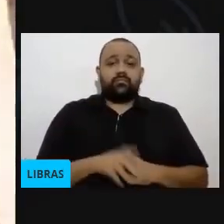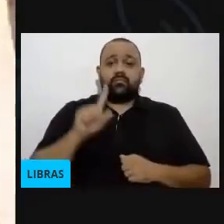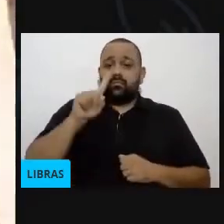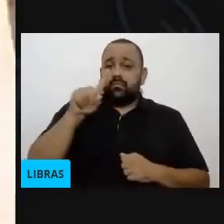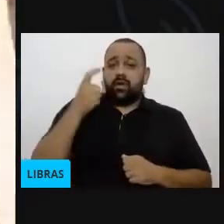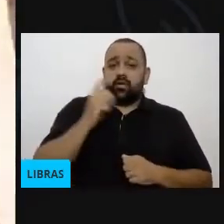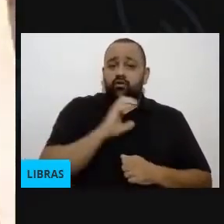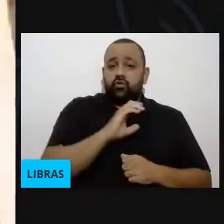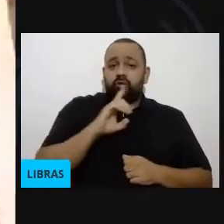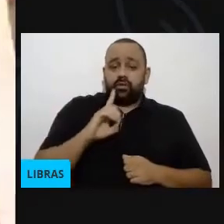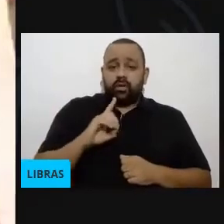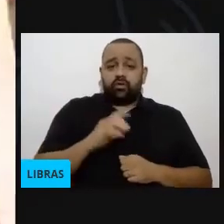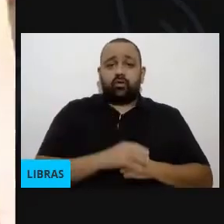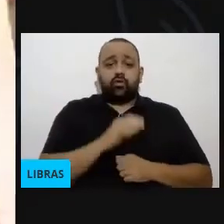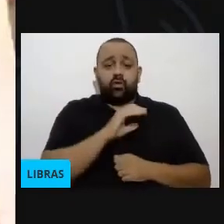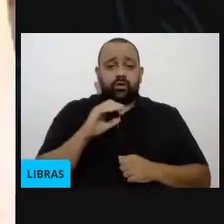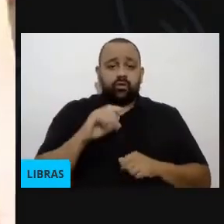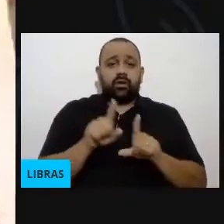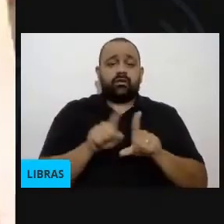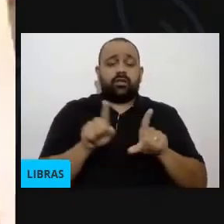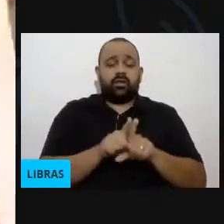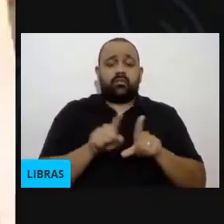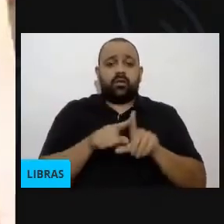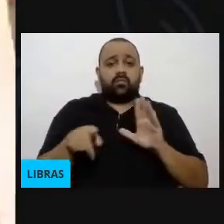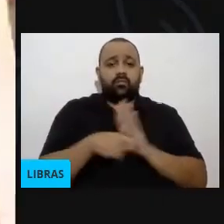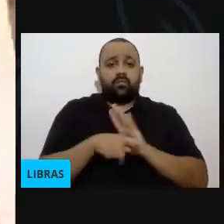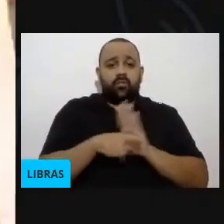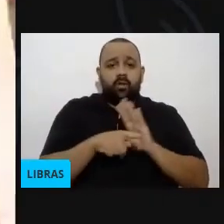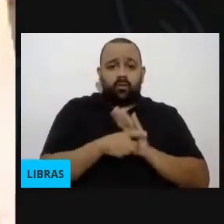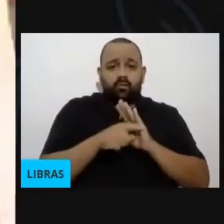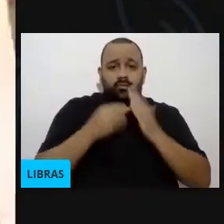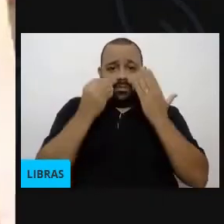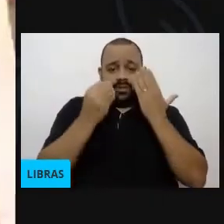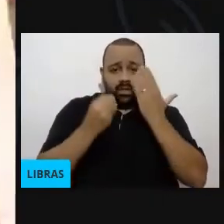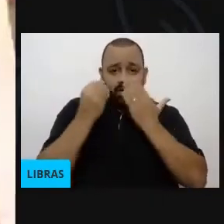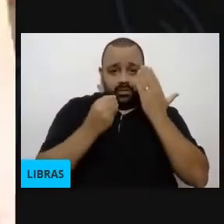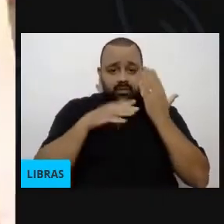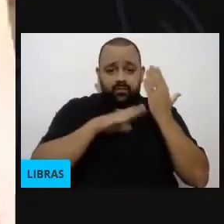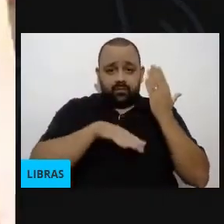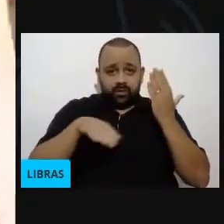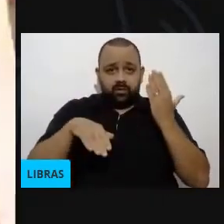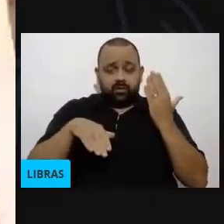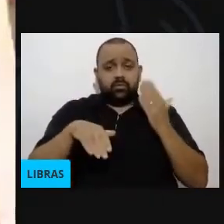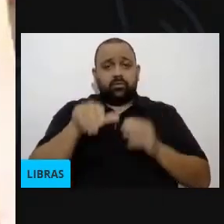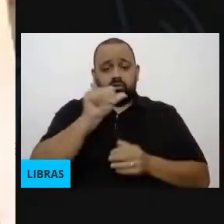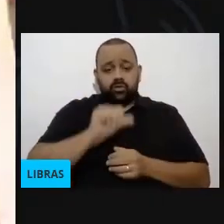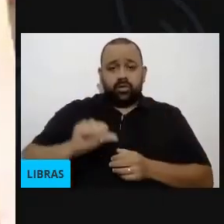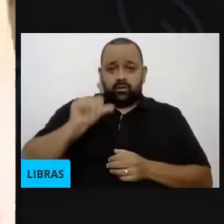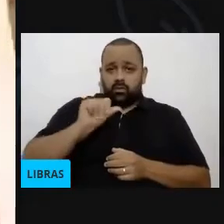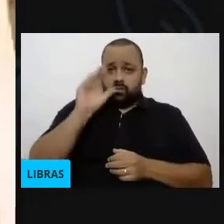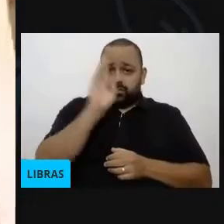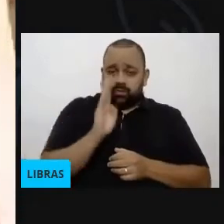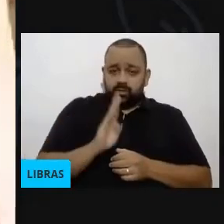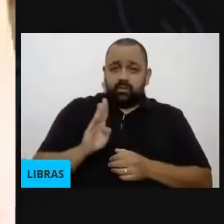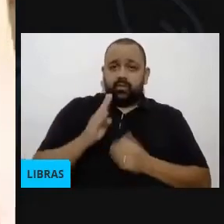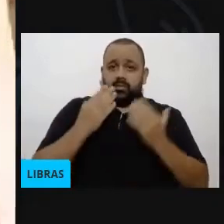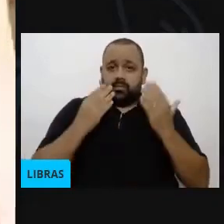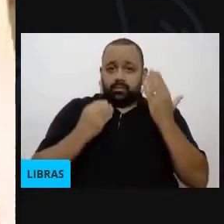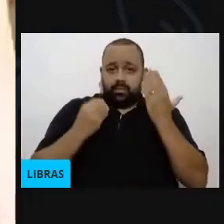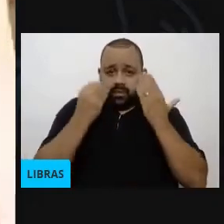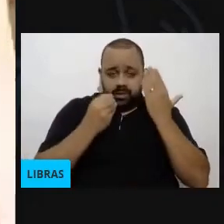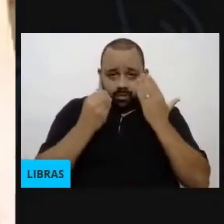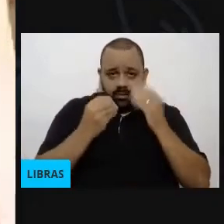Ex-coordenador do Departamento de Psiquiatria Infantil da Associação Brasileira de Psiquiatria. Membro pesquisador